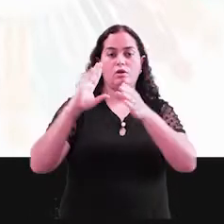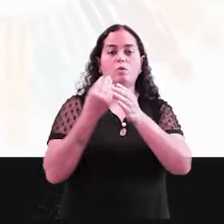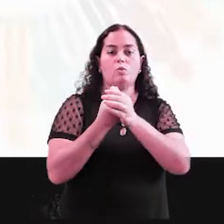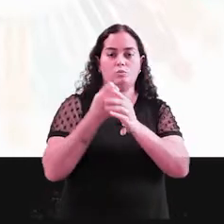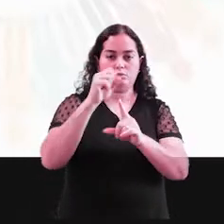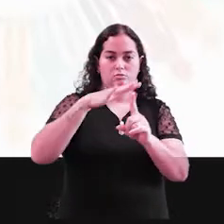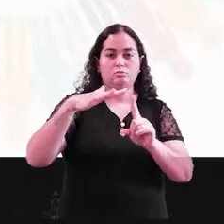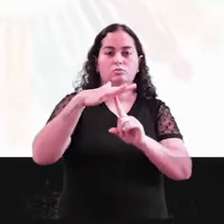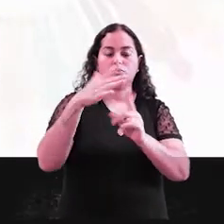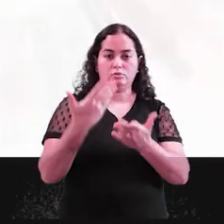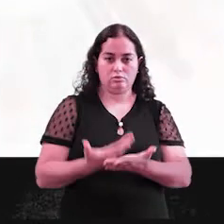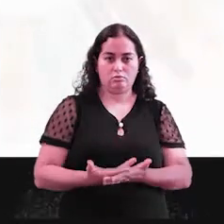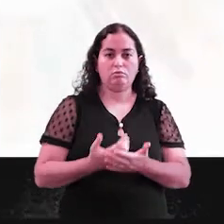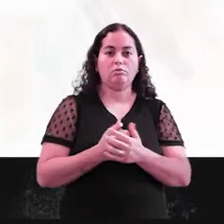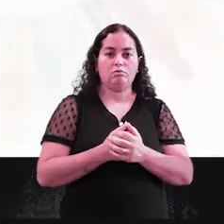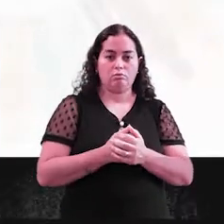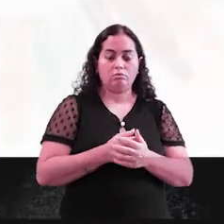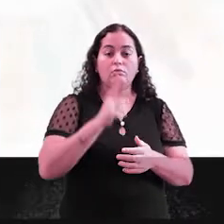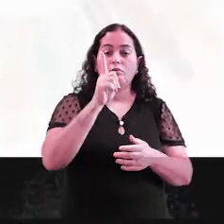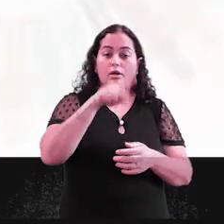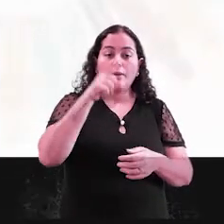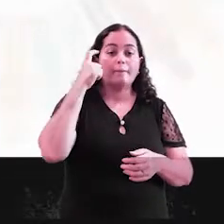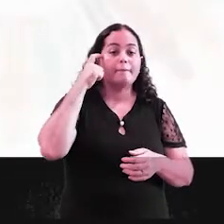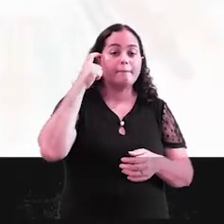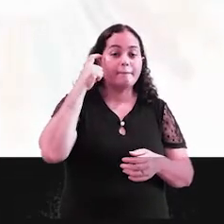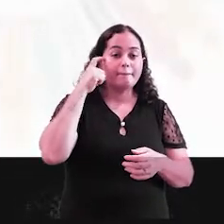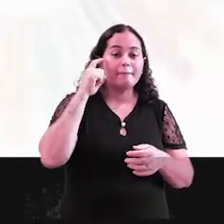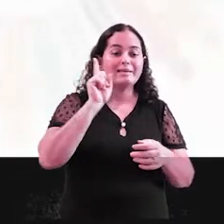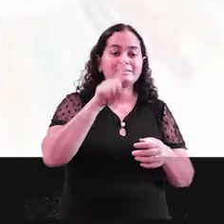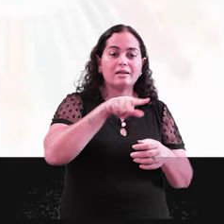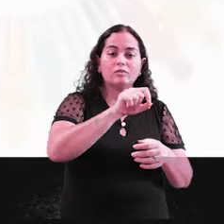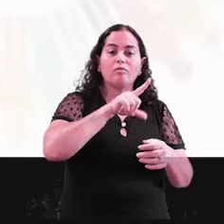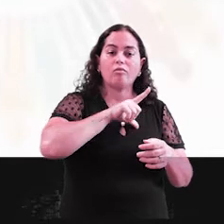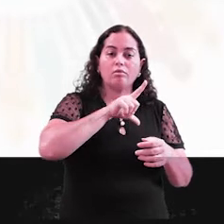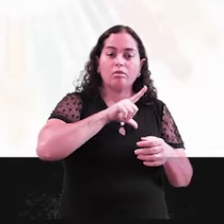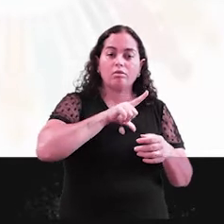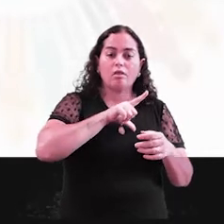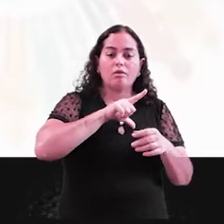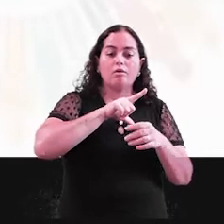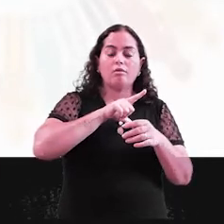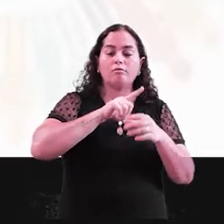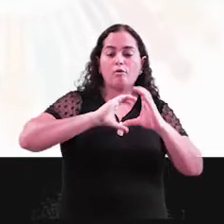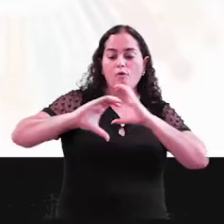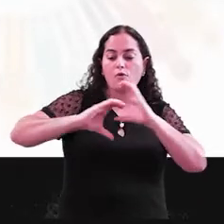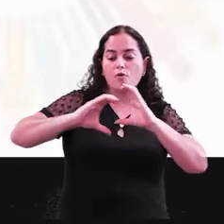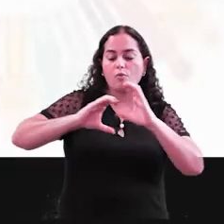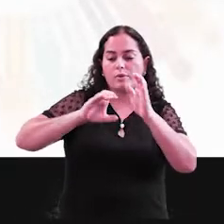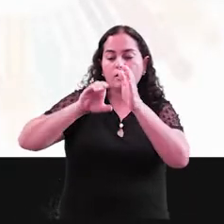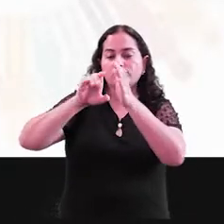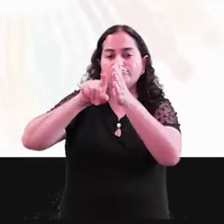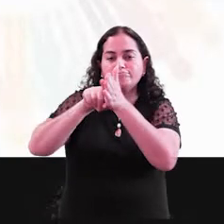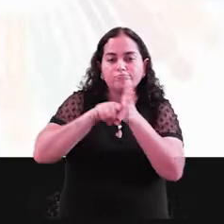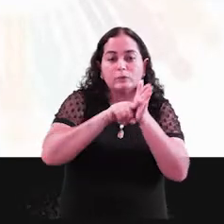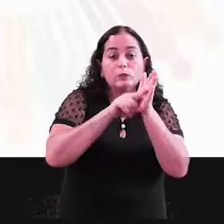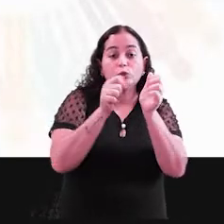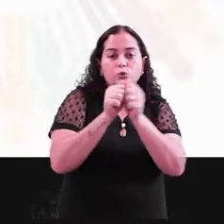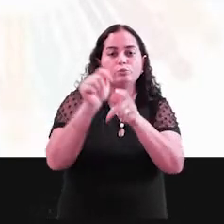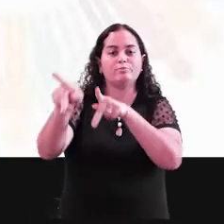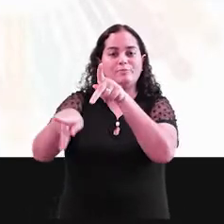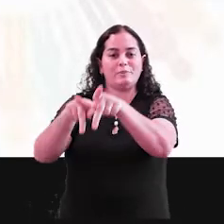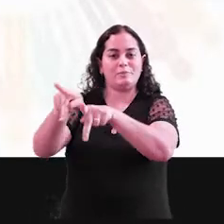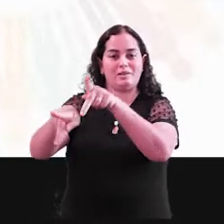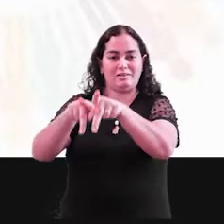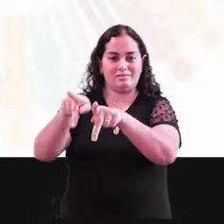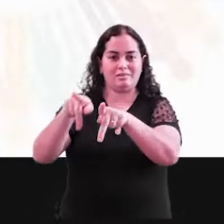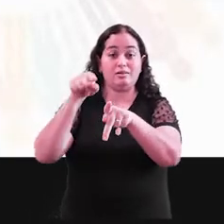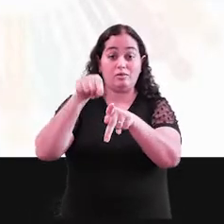inclusão social, que é pensada numa perspectiva de promover uma educação científica com a população, é